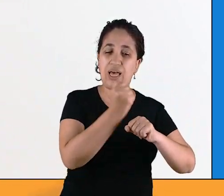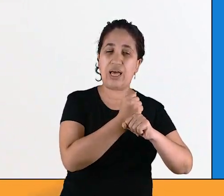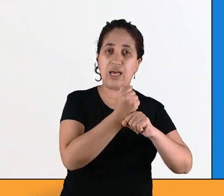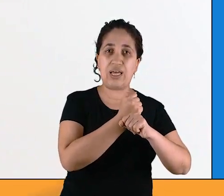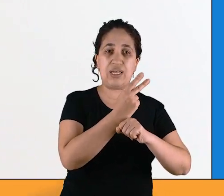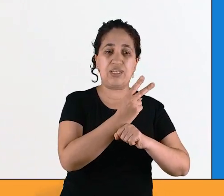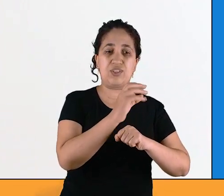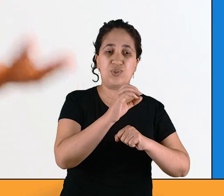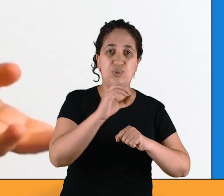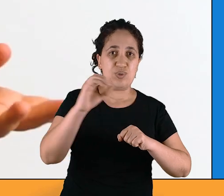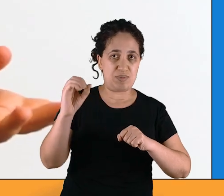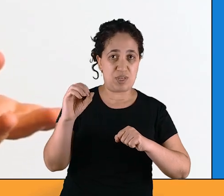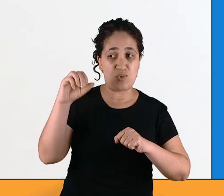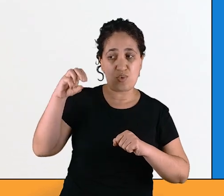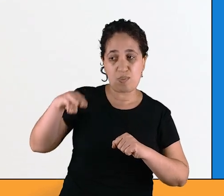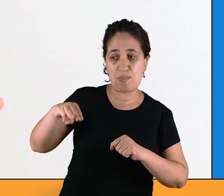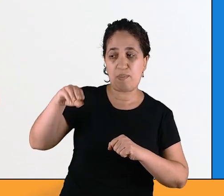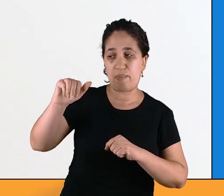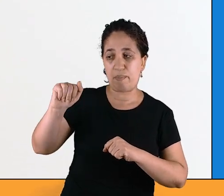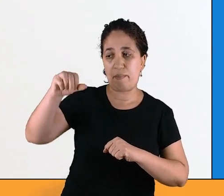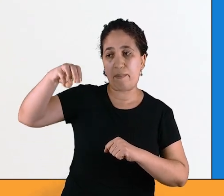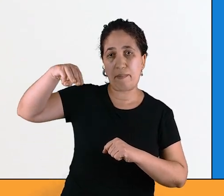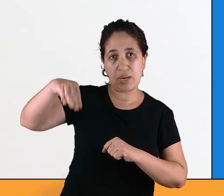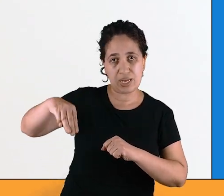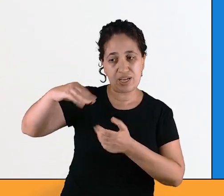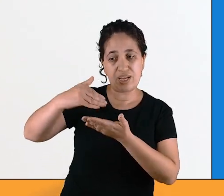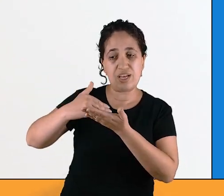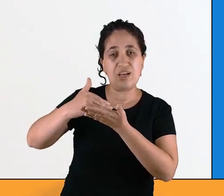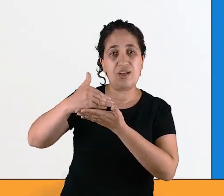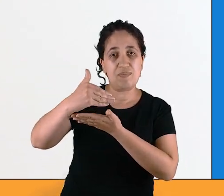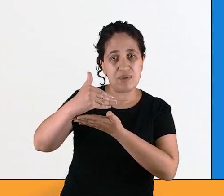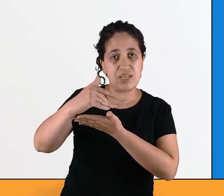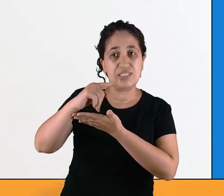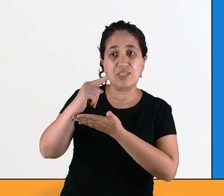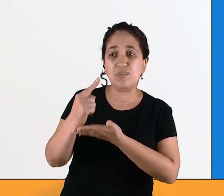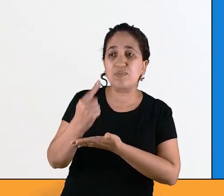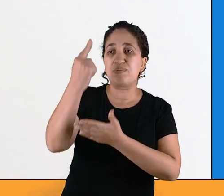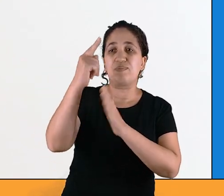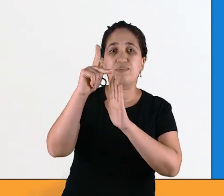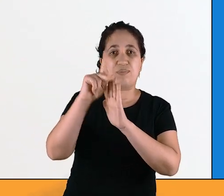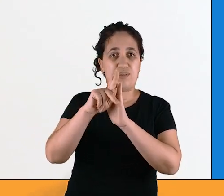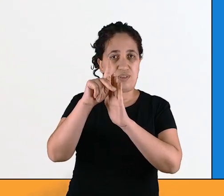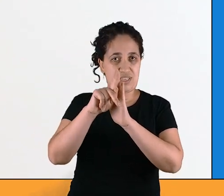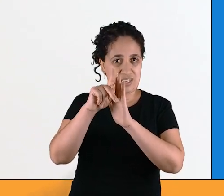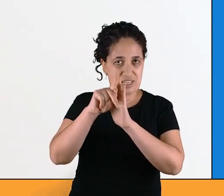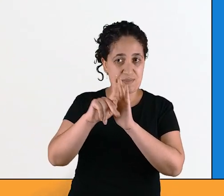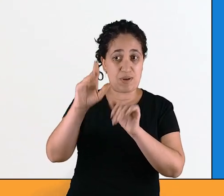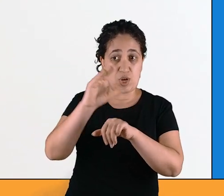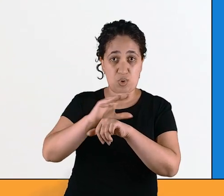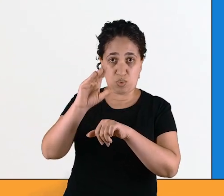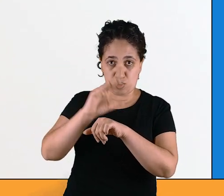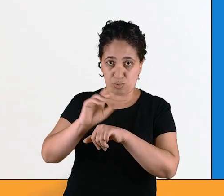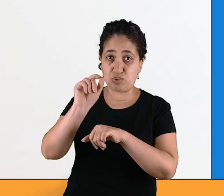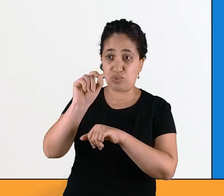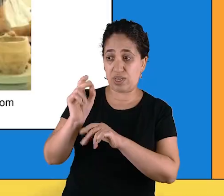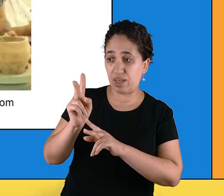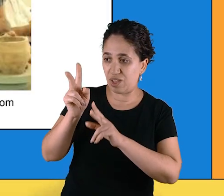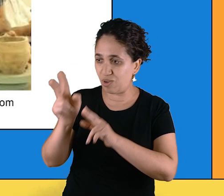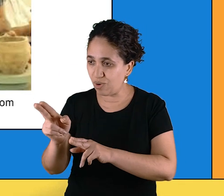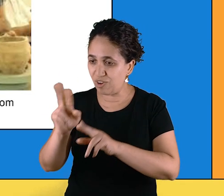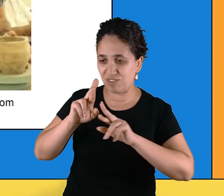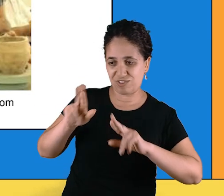anos 2000, né, o Museu de Arte Moderna de São Paulo começou com o seu primeiro programa, o curso Igual